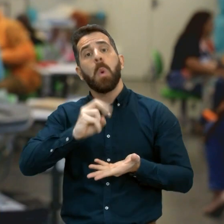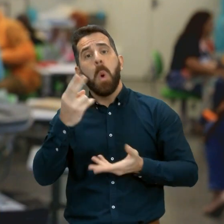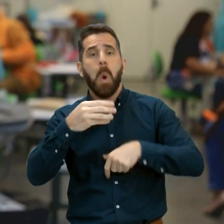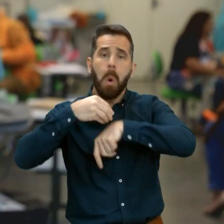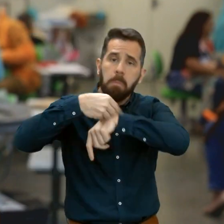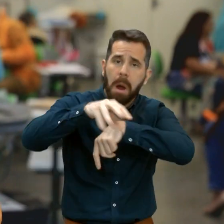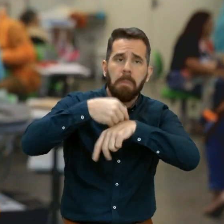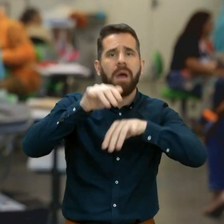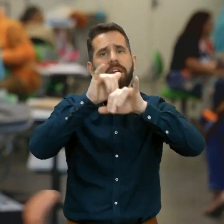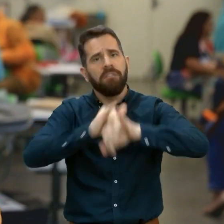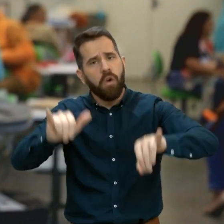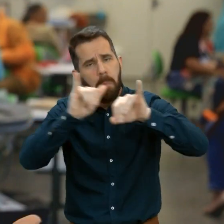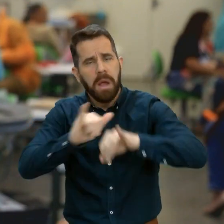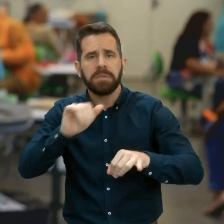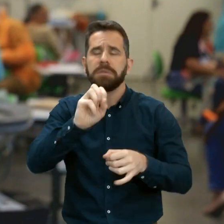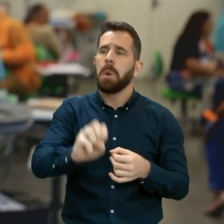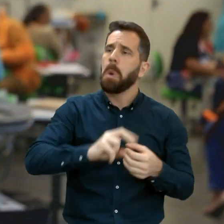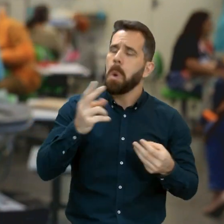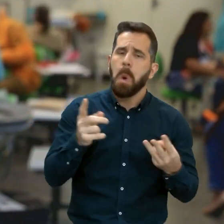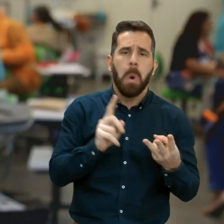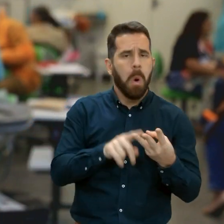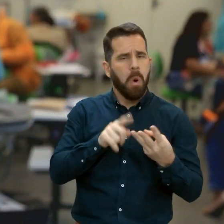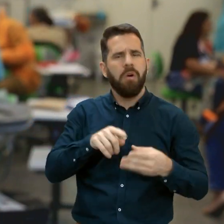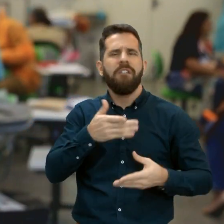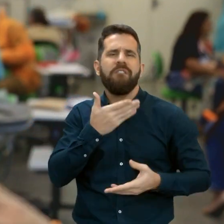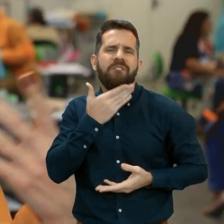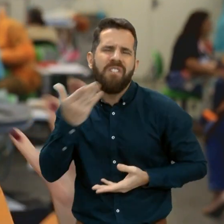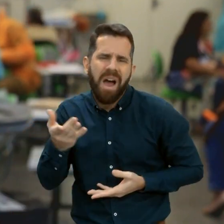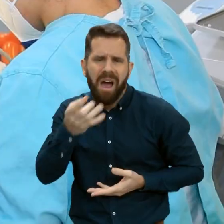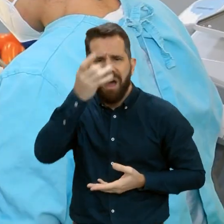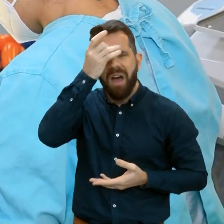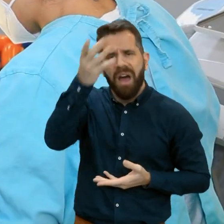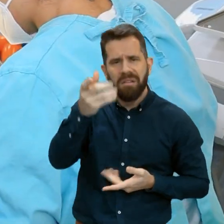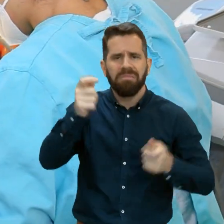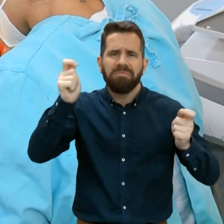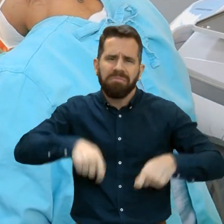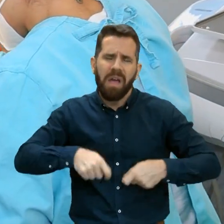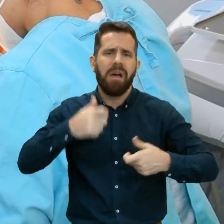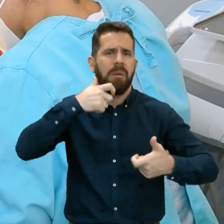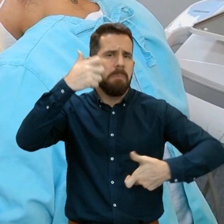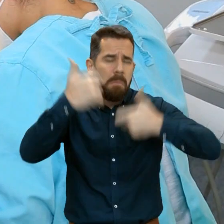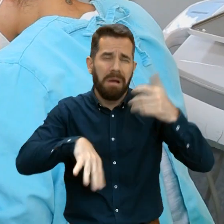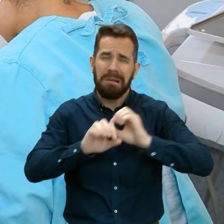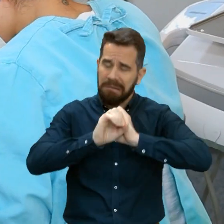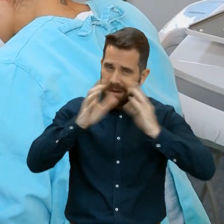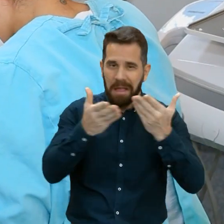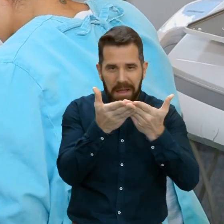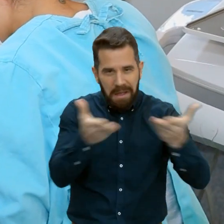informação de uma forma cada vez mais fácil para os alunos, né? Mais acessível para os alunos.